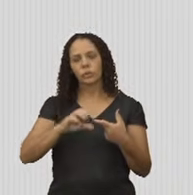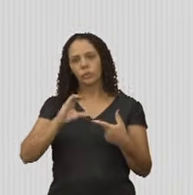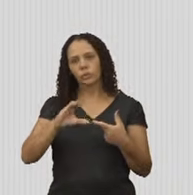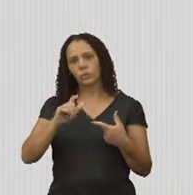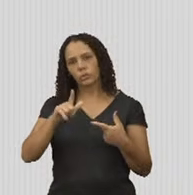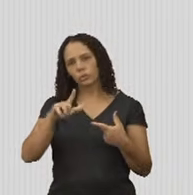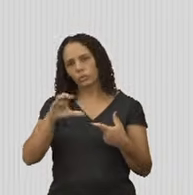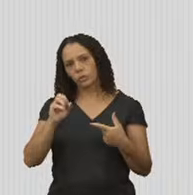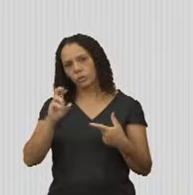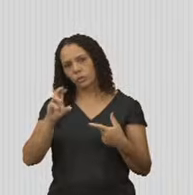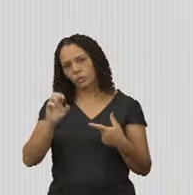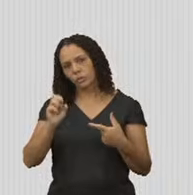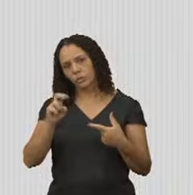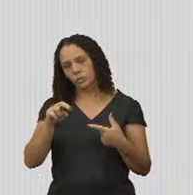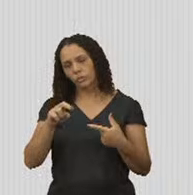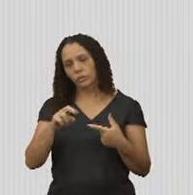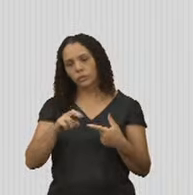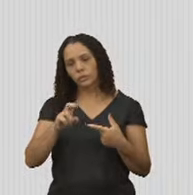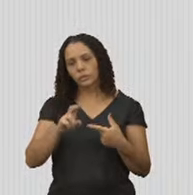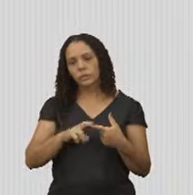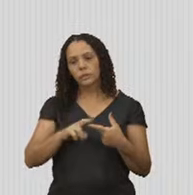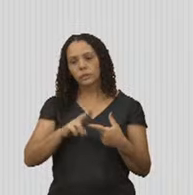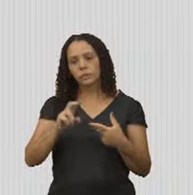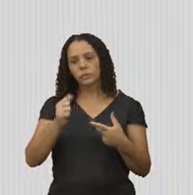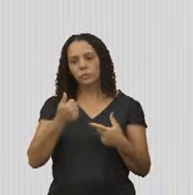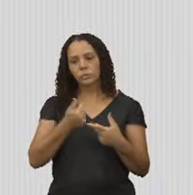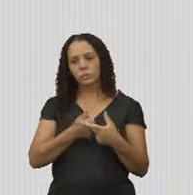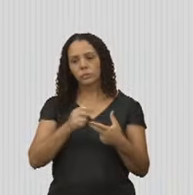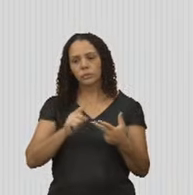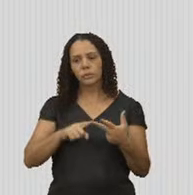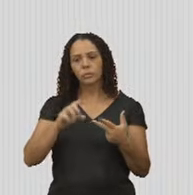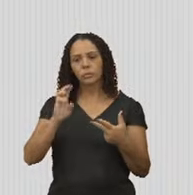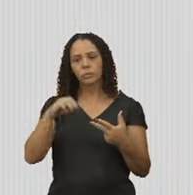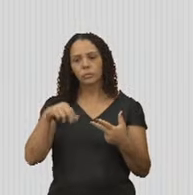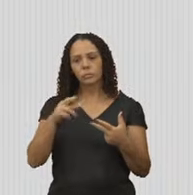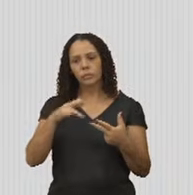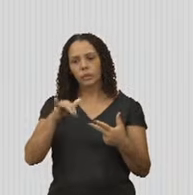aí agachado embaixo, ao lado do Mário, que está agachado,